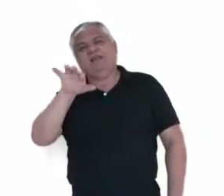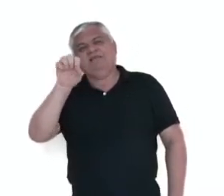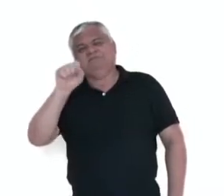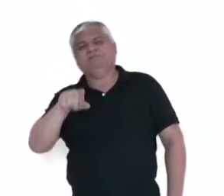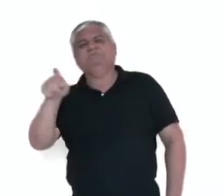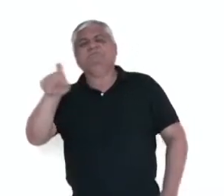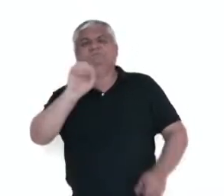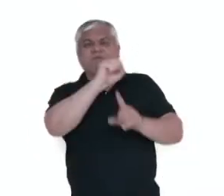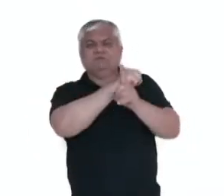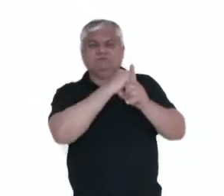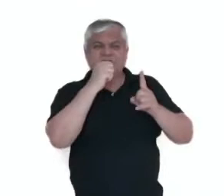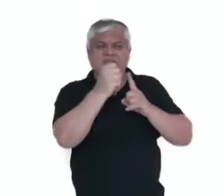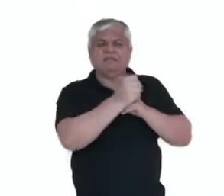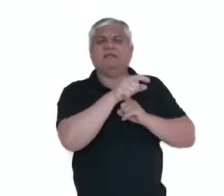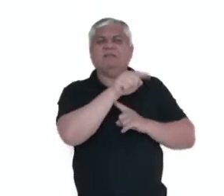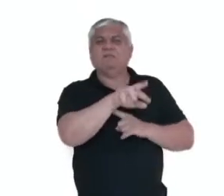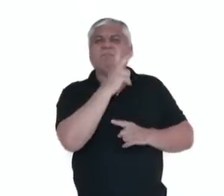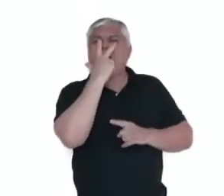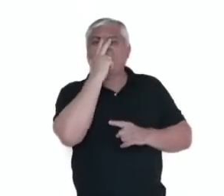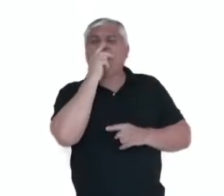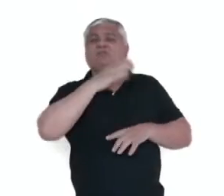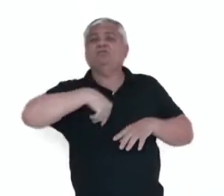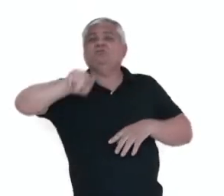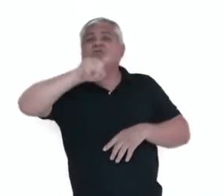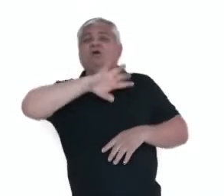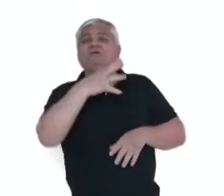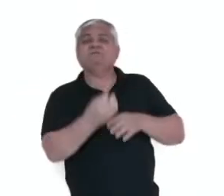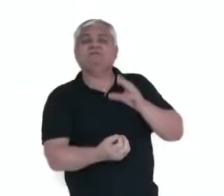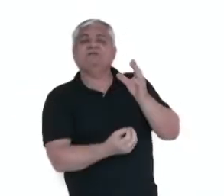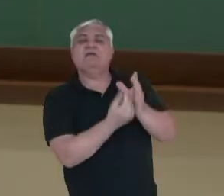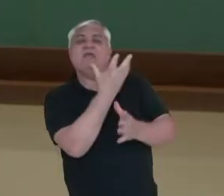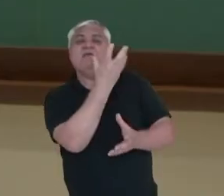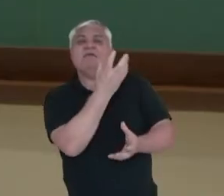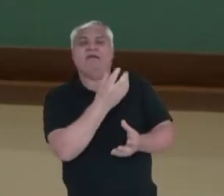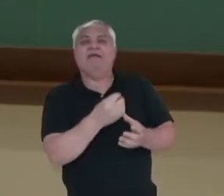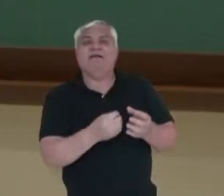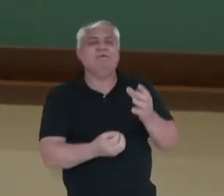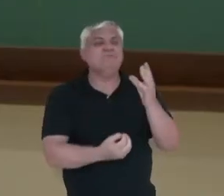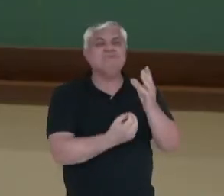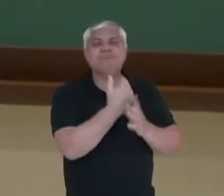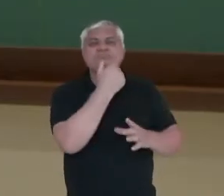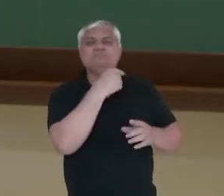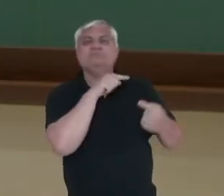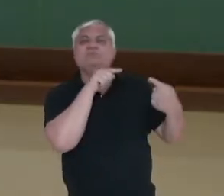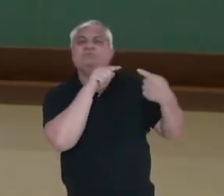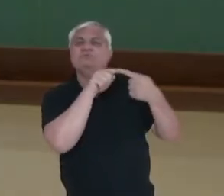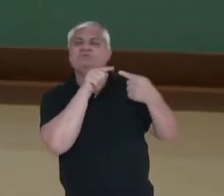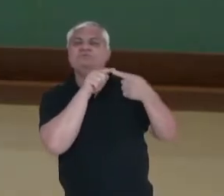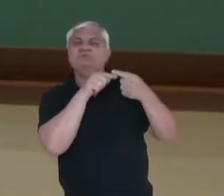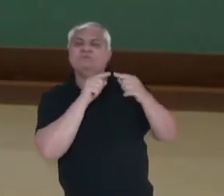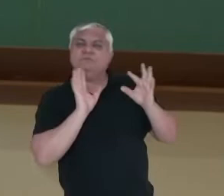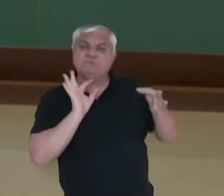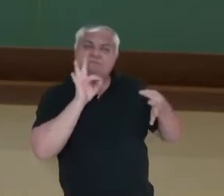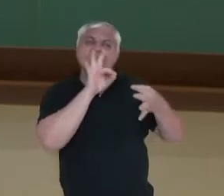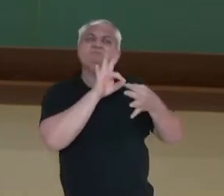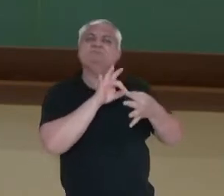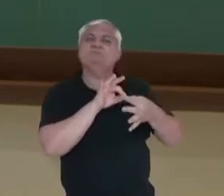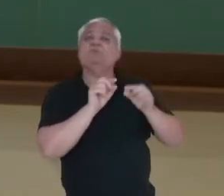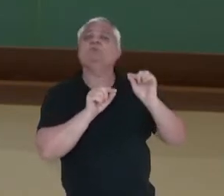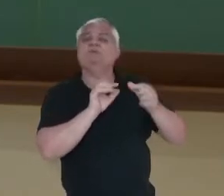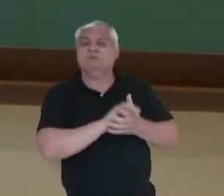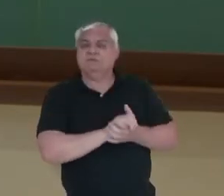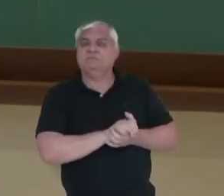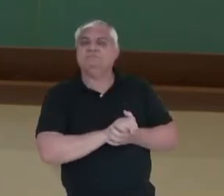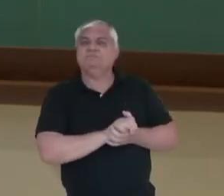instituição artificial. Nós criamos, então, a sociedade com um objetivo muito específico, qual seja